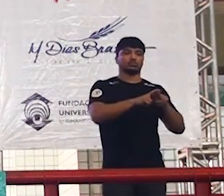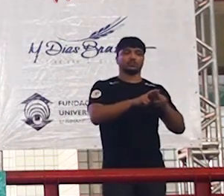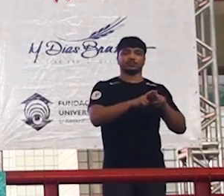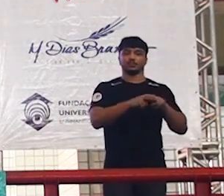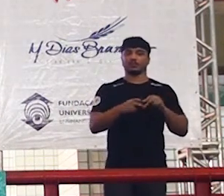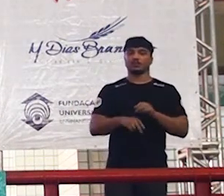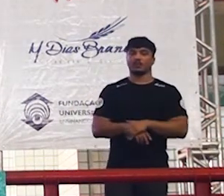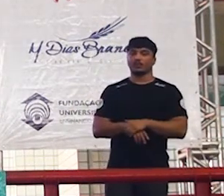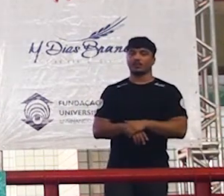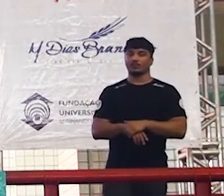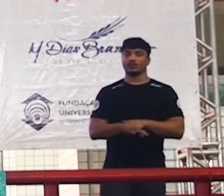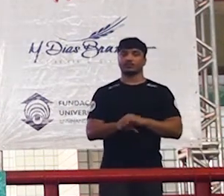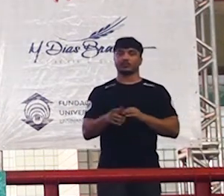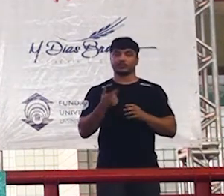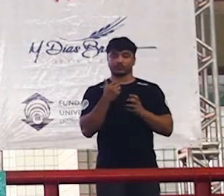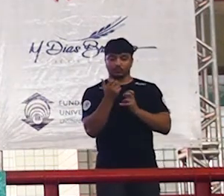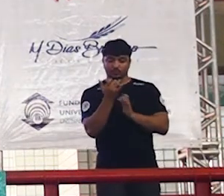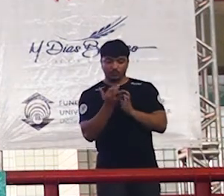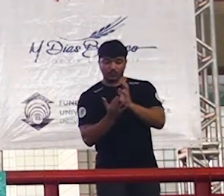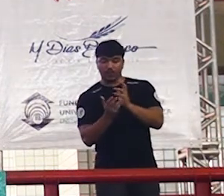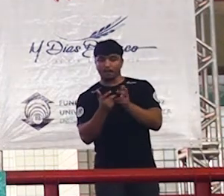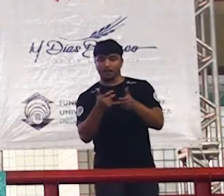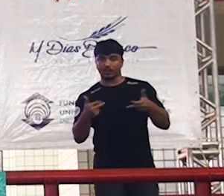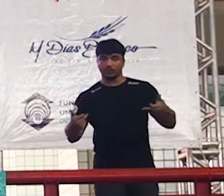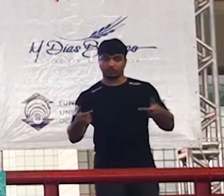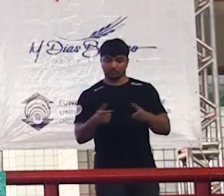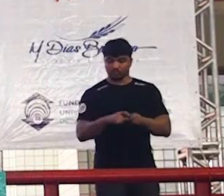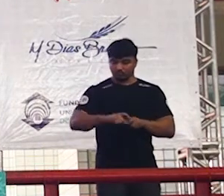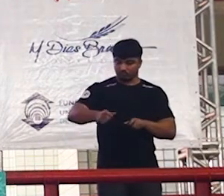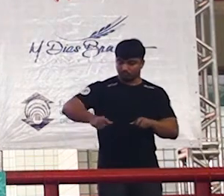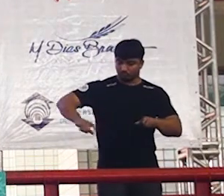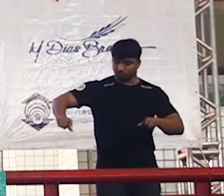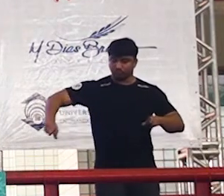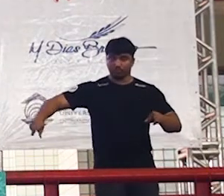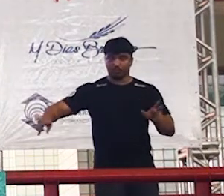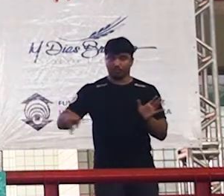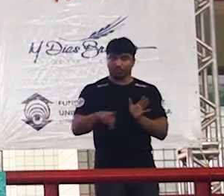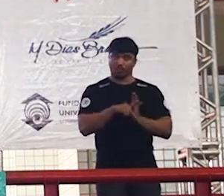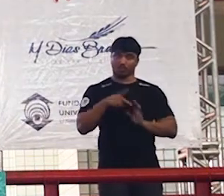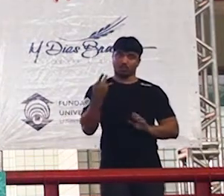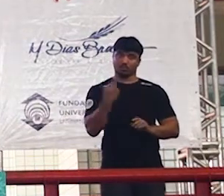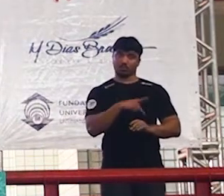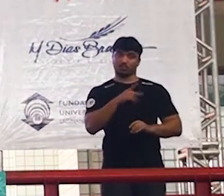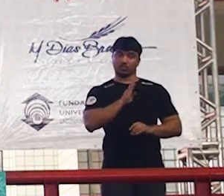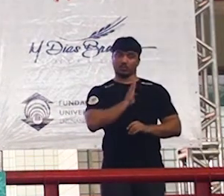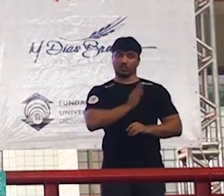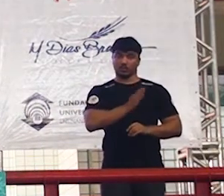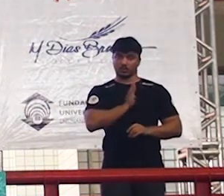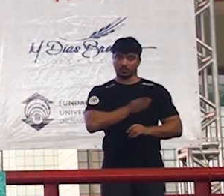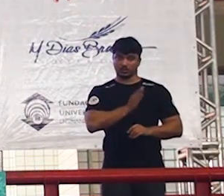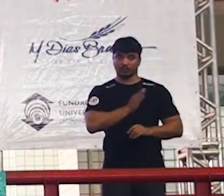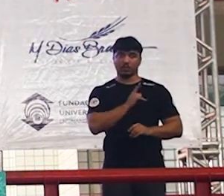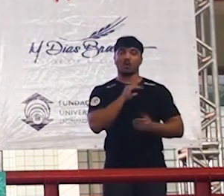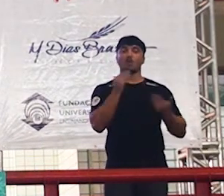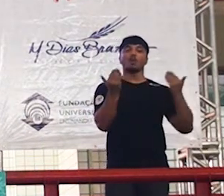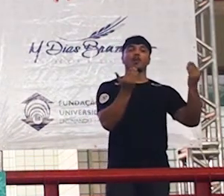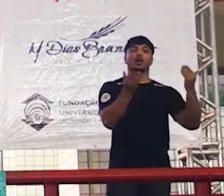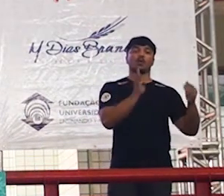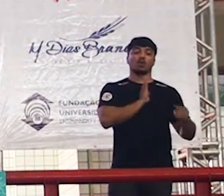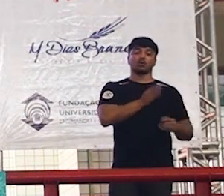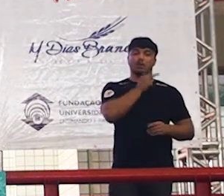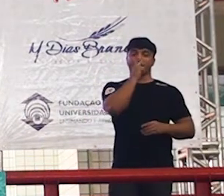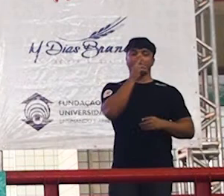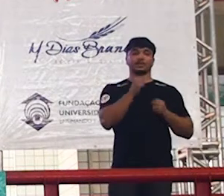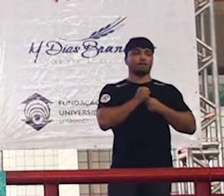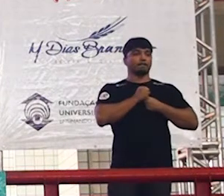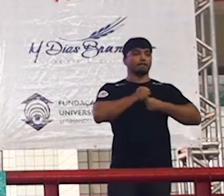agora. Acendemos paixões do rastilho do próprio coração. Ele está comparando o coração a uma